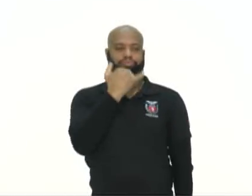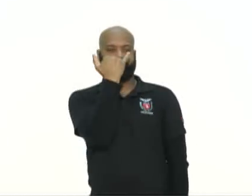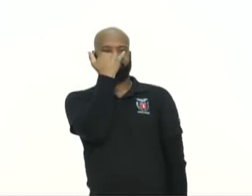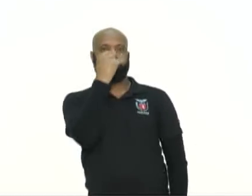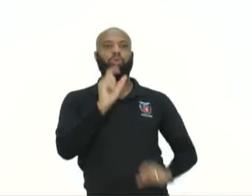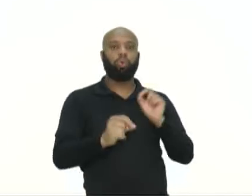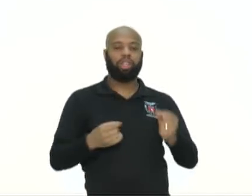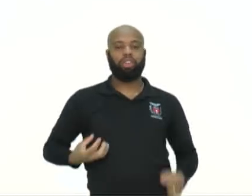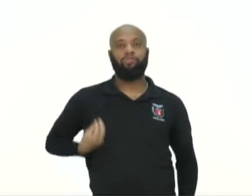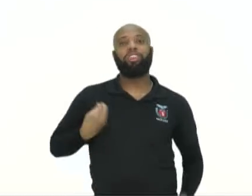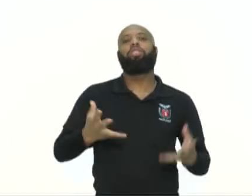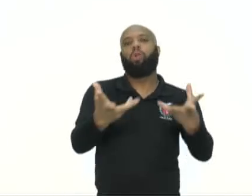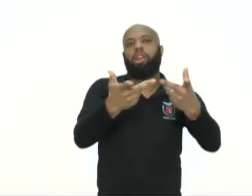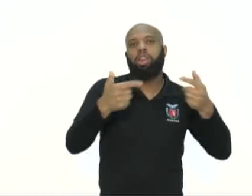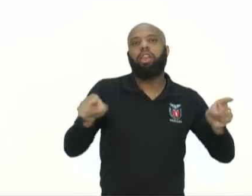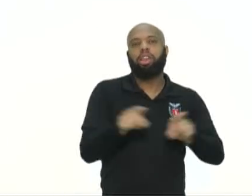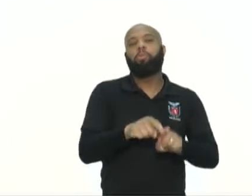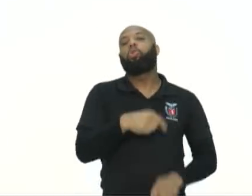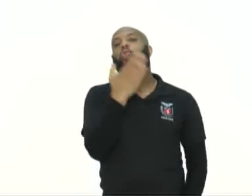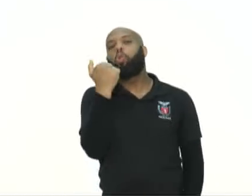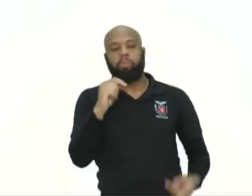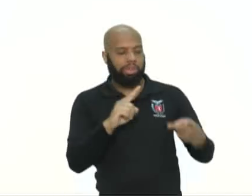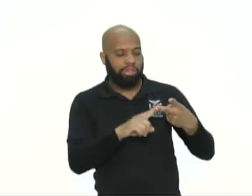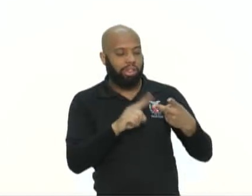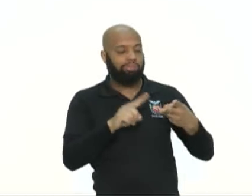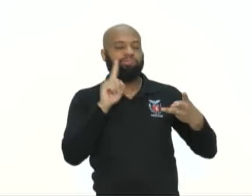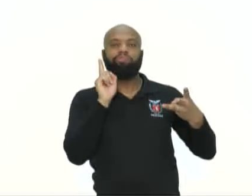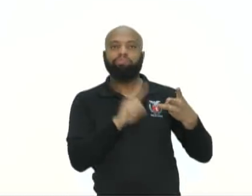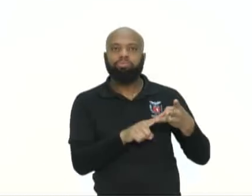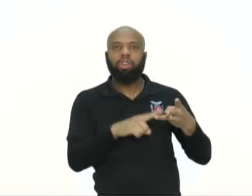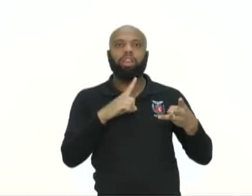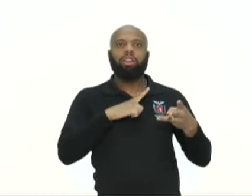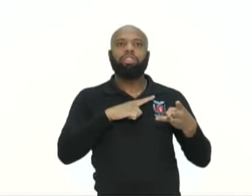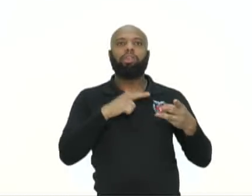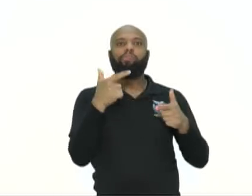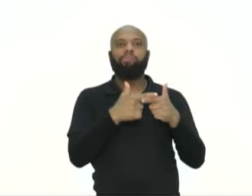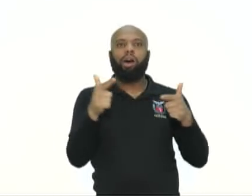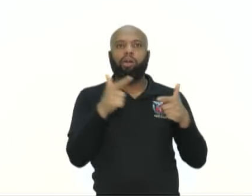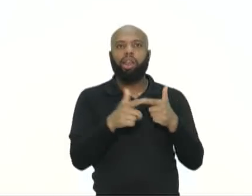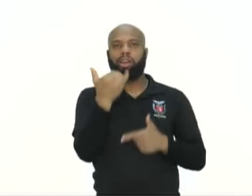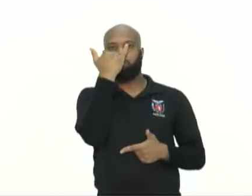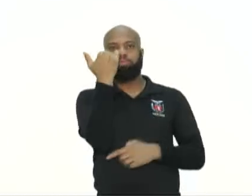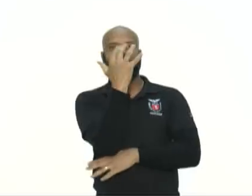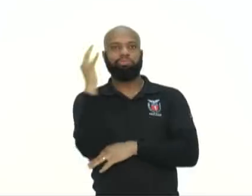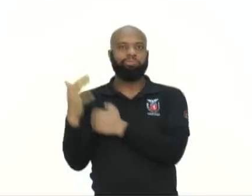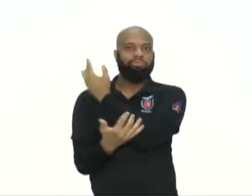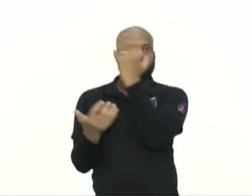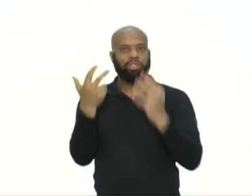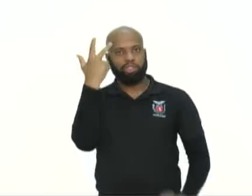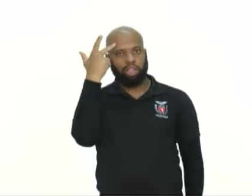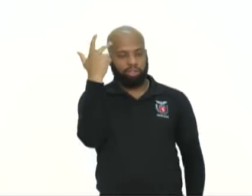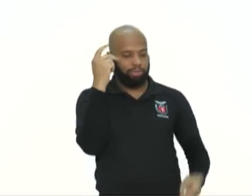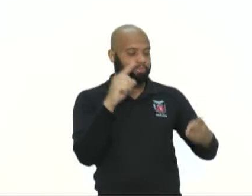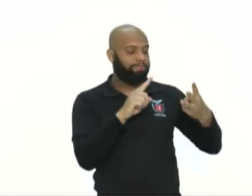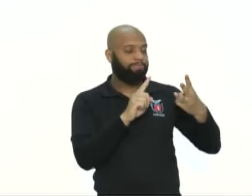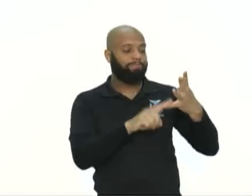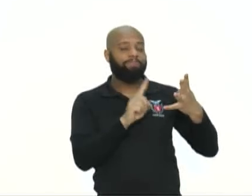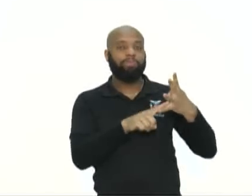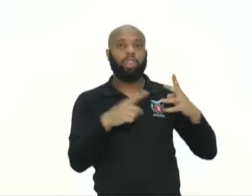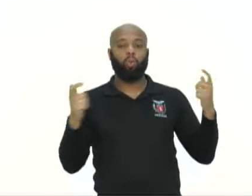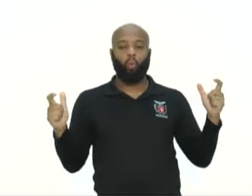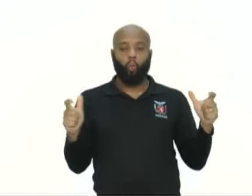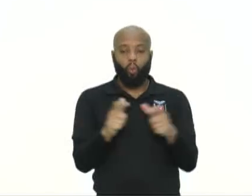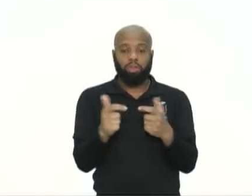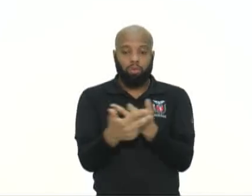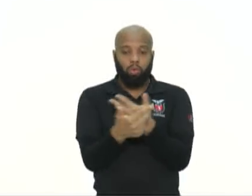vida, a disponibilidade de alimentos, surgem os desastres naturais, a redução de recursos que são usados ali